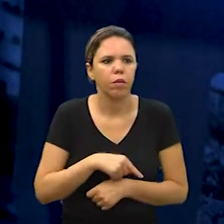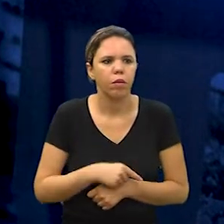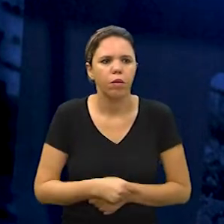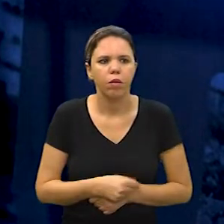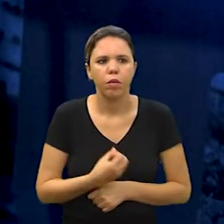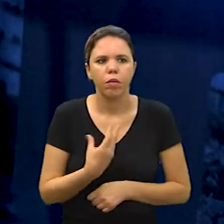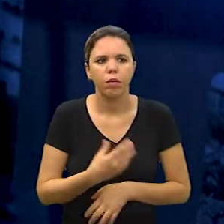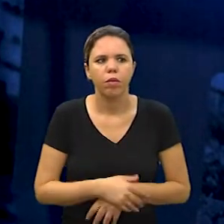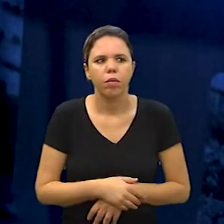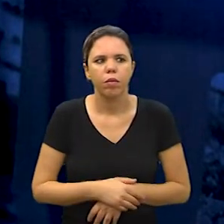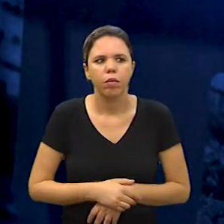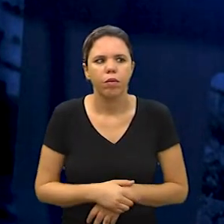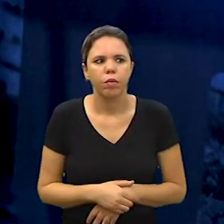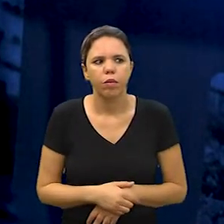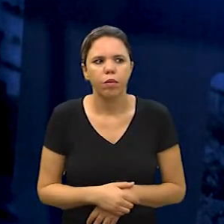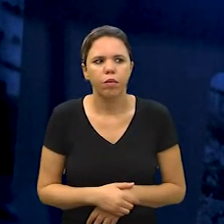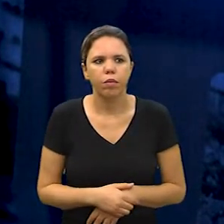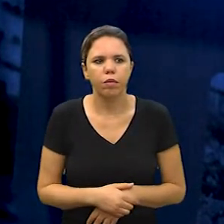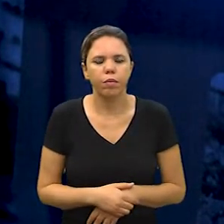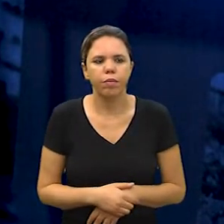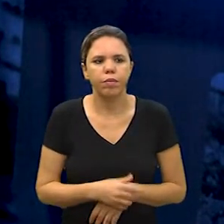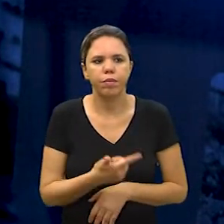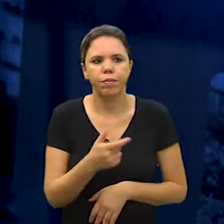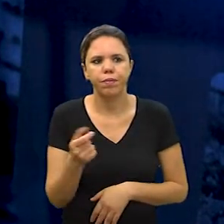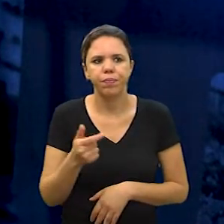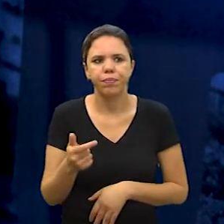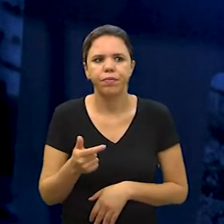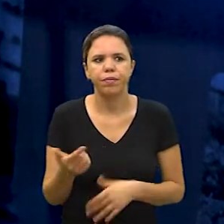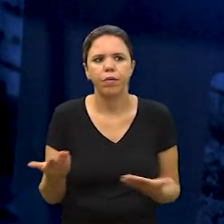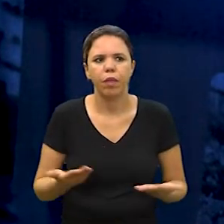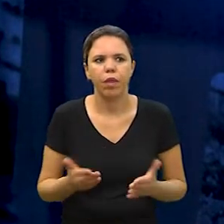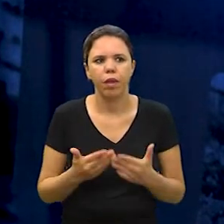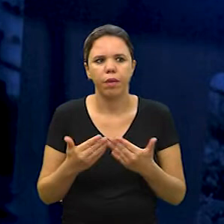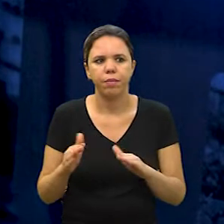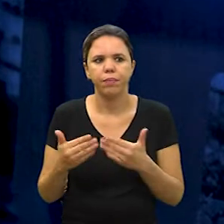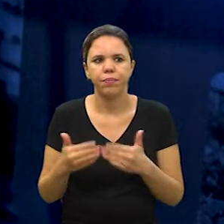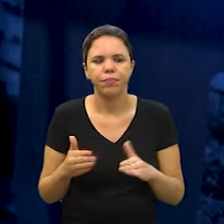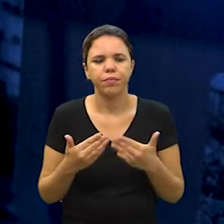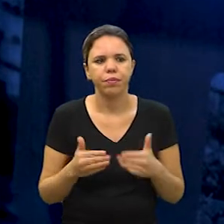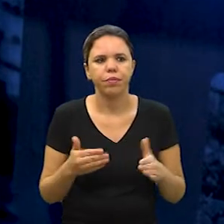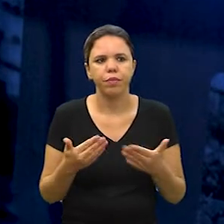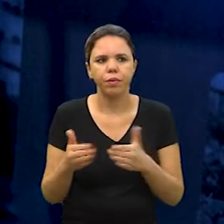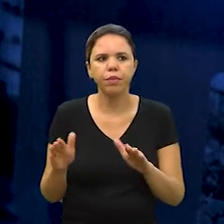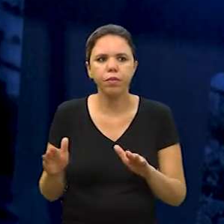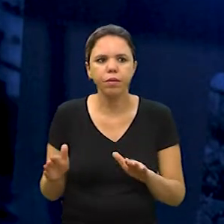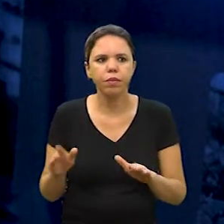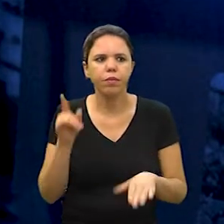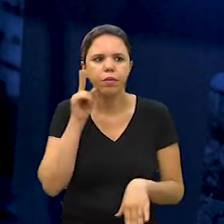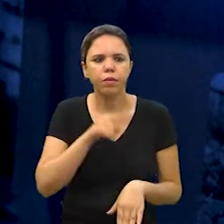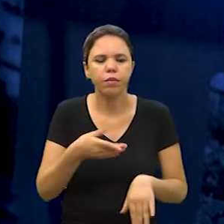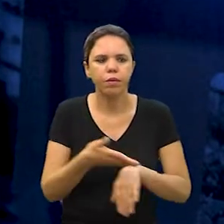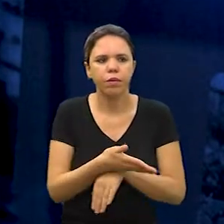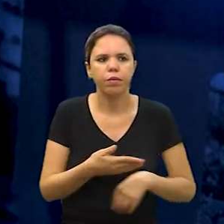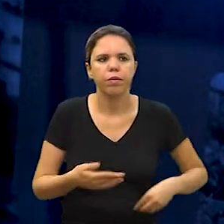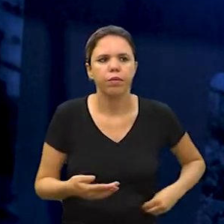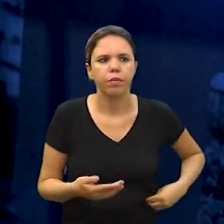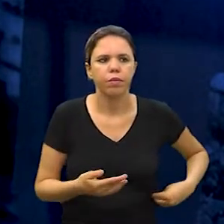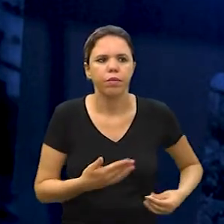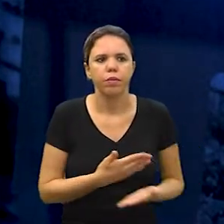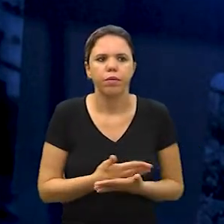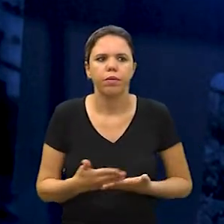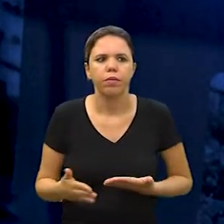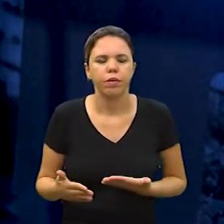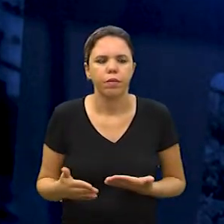elas são muito boas, né, para 2022. Inclusive, agora com a abertura da fronteira, você